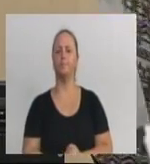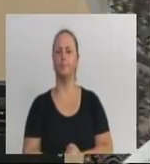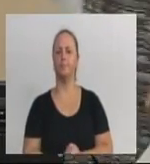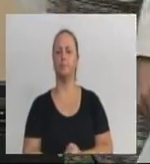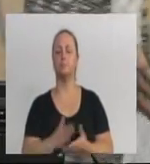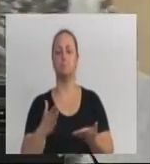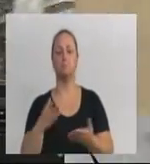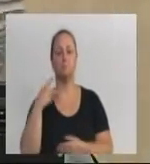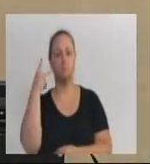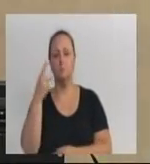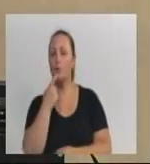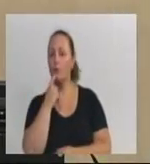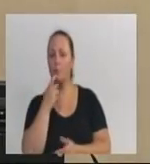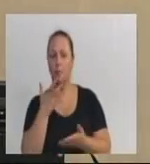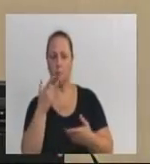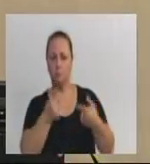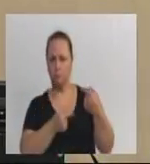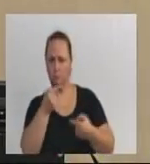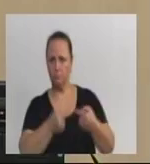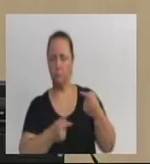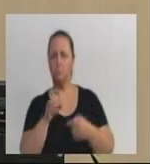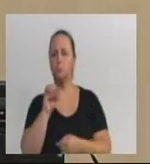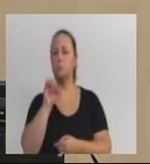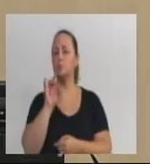Vereador Robinho, deseja discutir ou só votação?